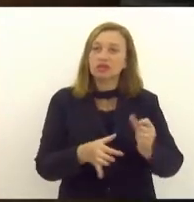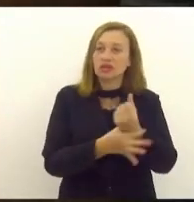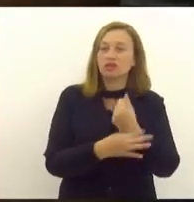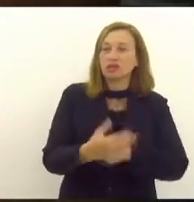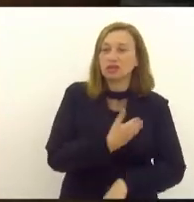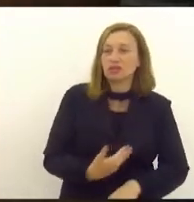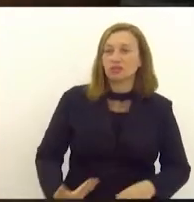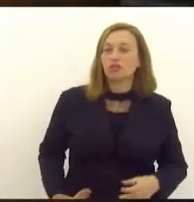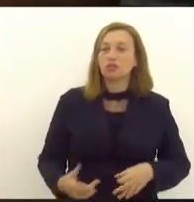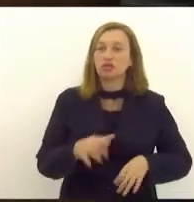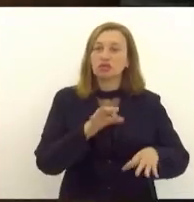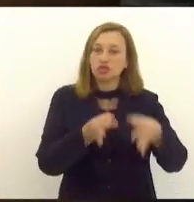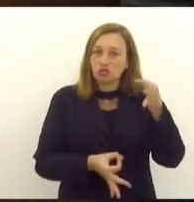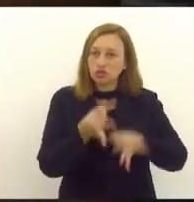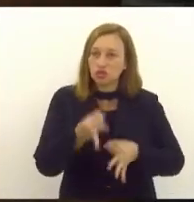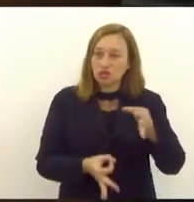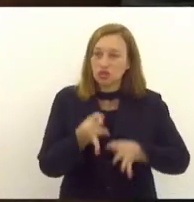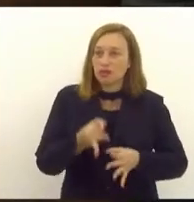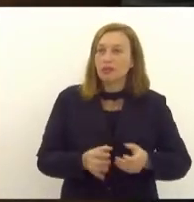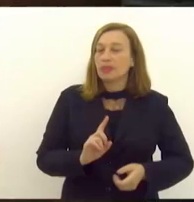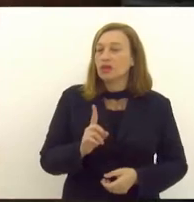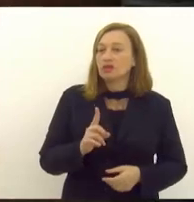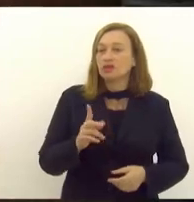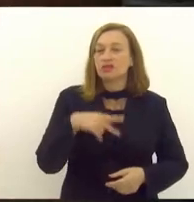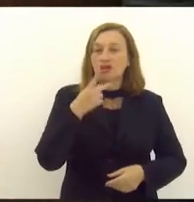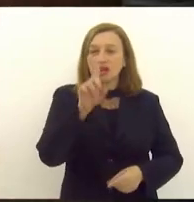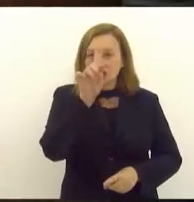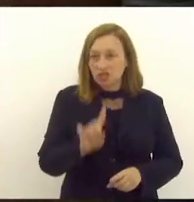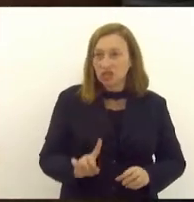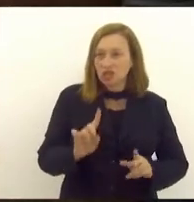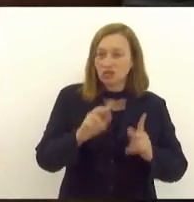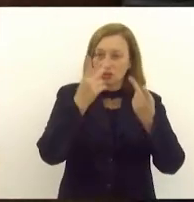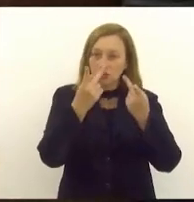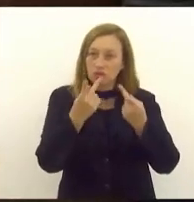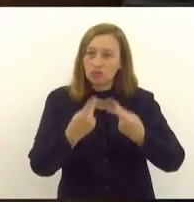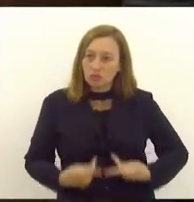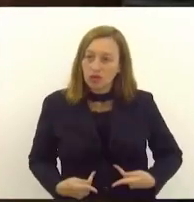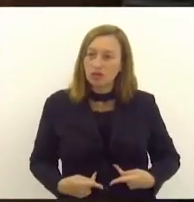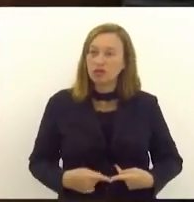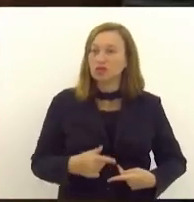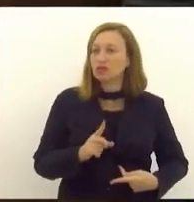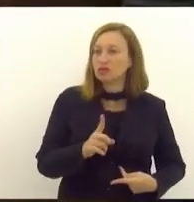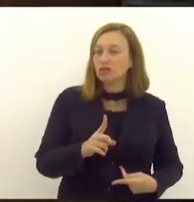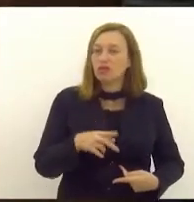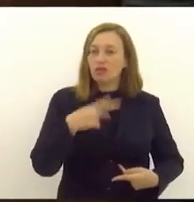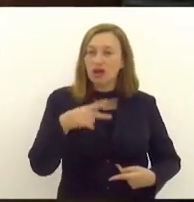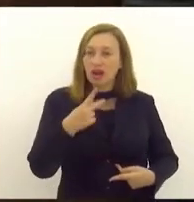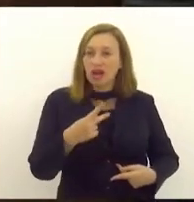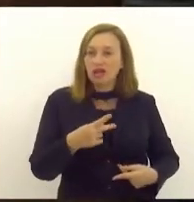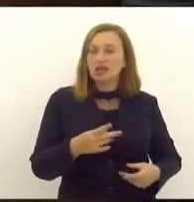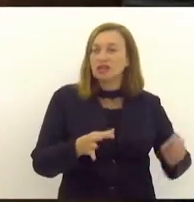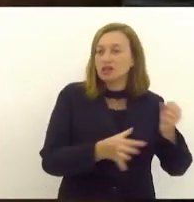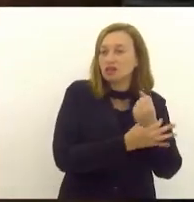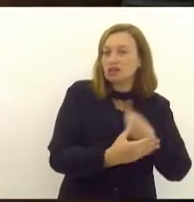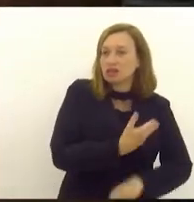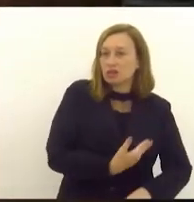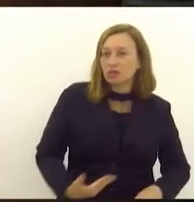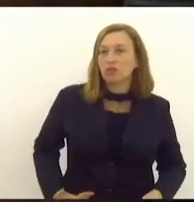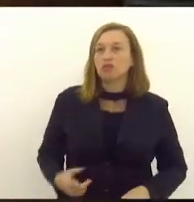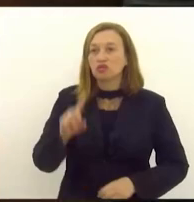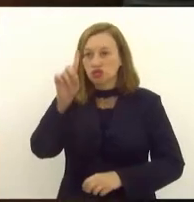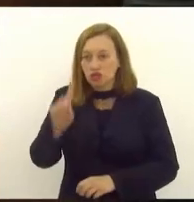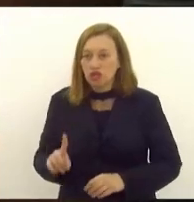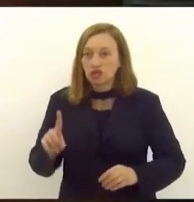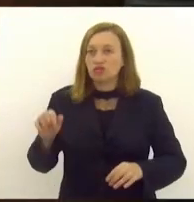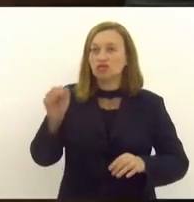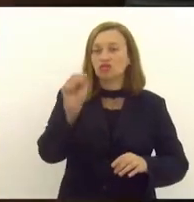e justiça afinal não se fala de direitos humanos sem falar da Segurança Pública sem falar da garantia dos direitos